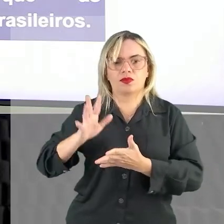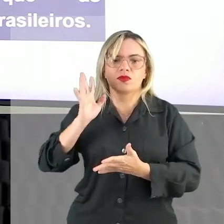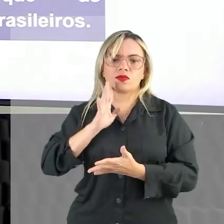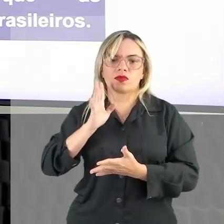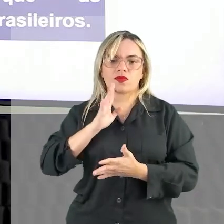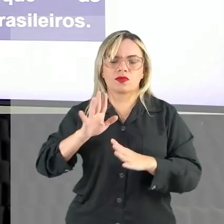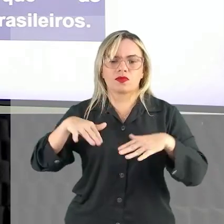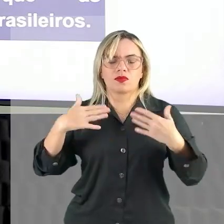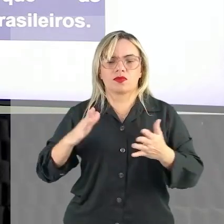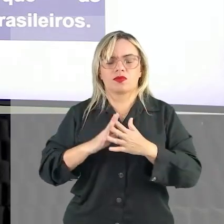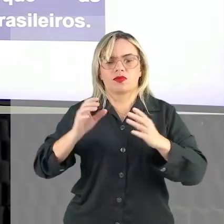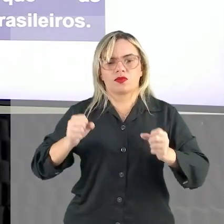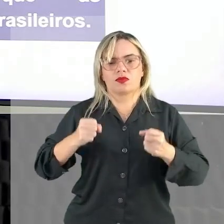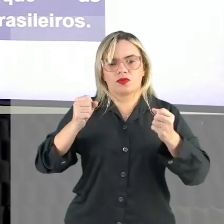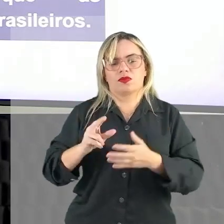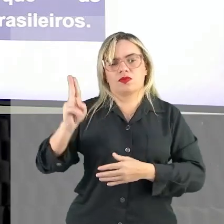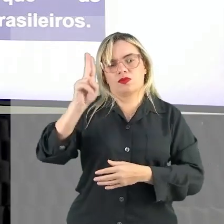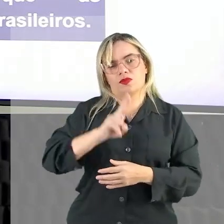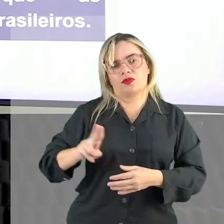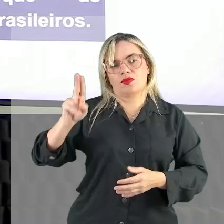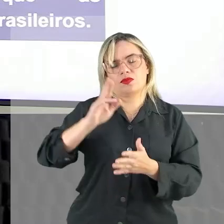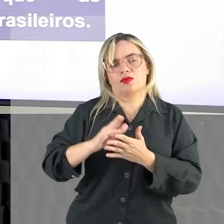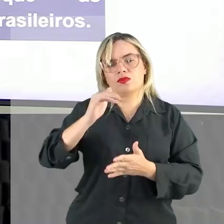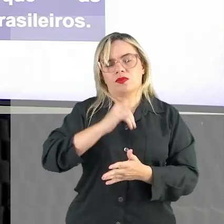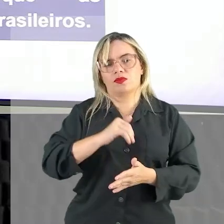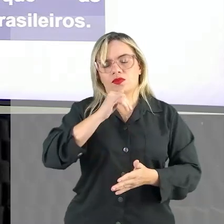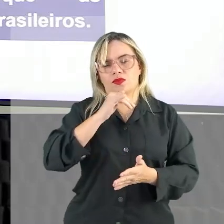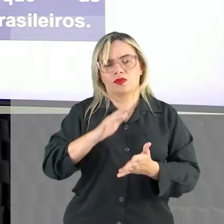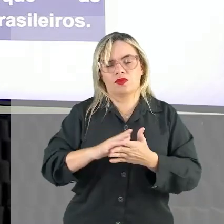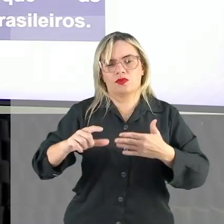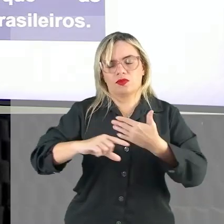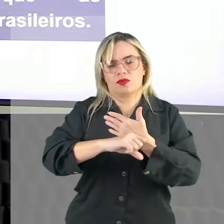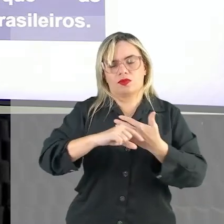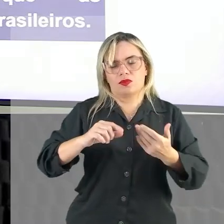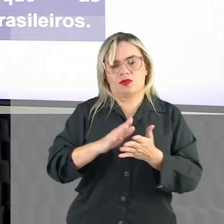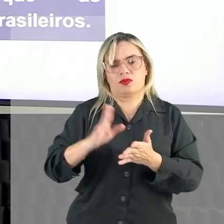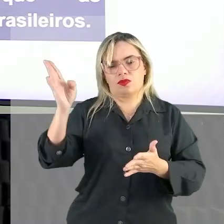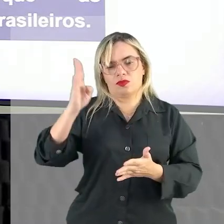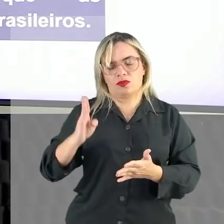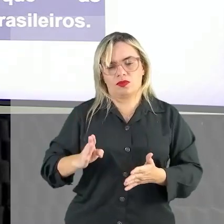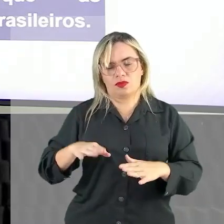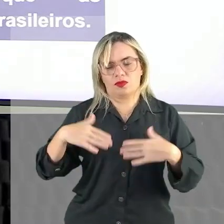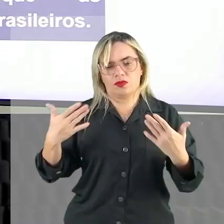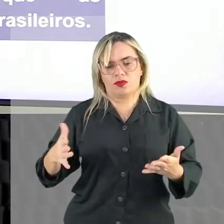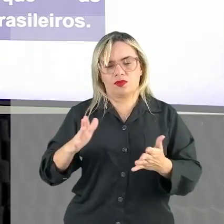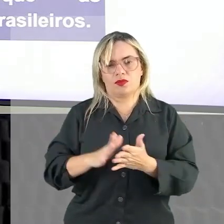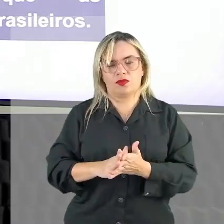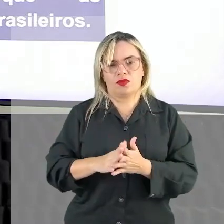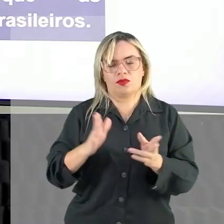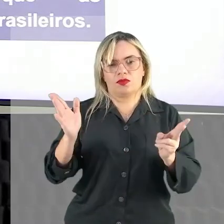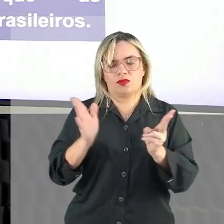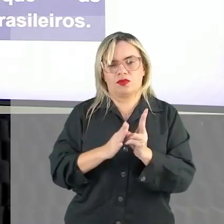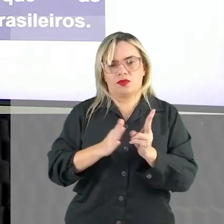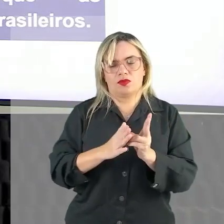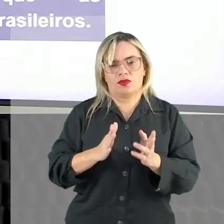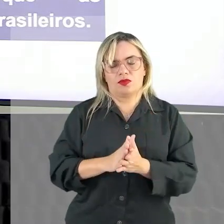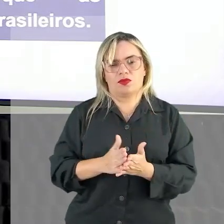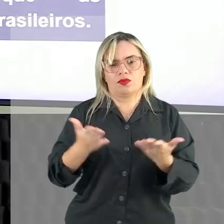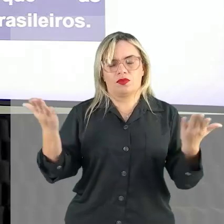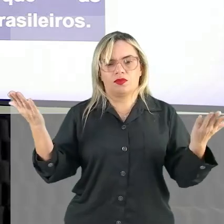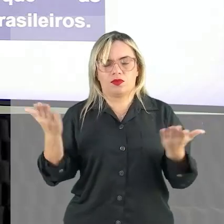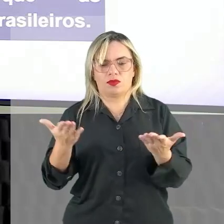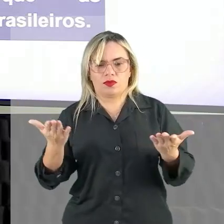legal. Eu poderia ter utilizado aqui, por exemplo, o autor brasileiro que é um indígena e que agora ocupa a